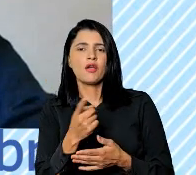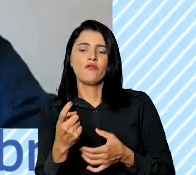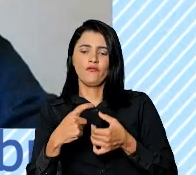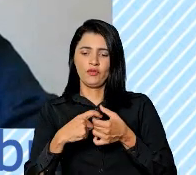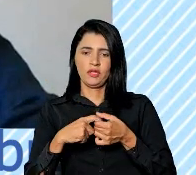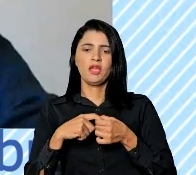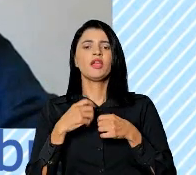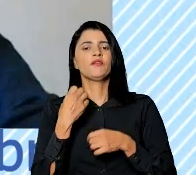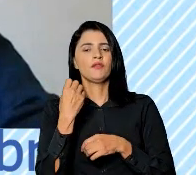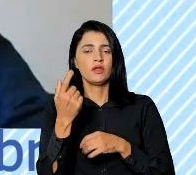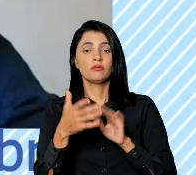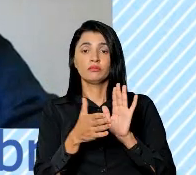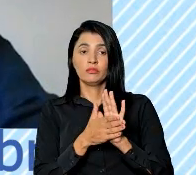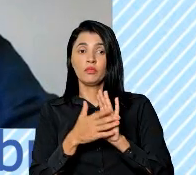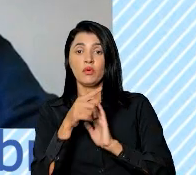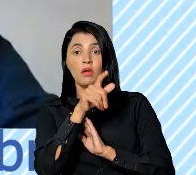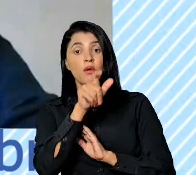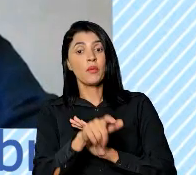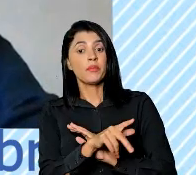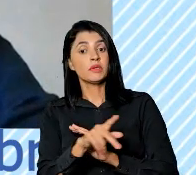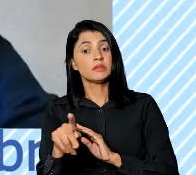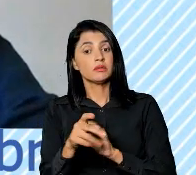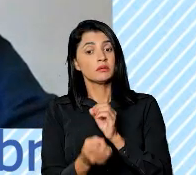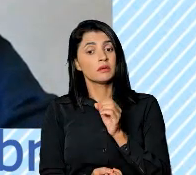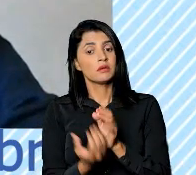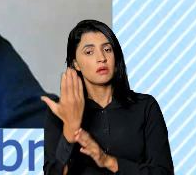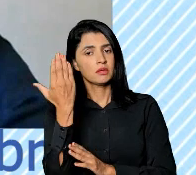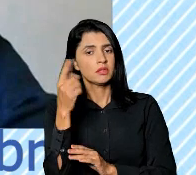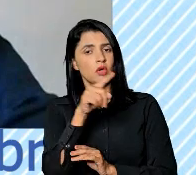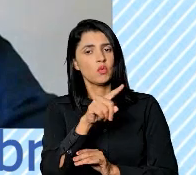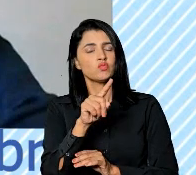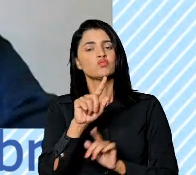presidente do TRE, Paraná, a criação de um grupo de